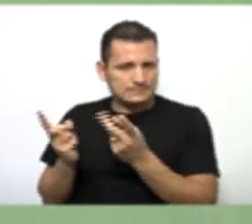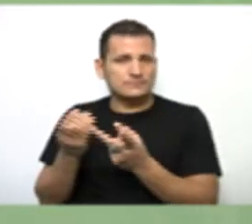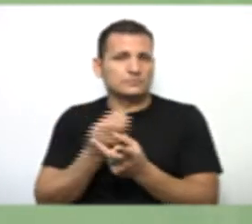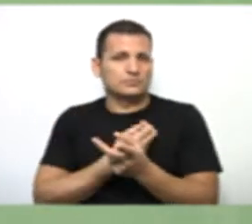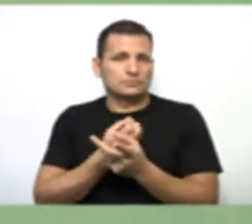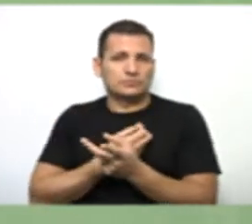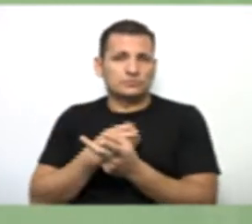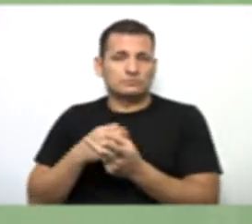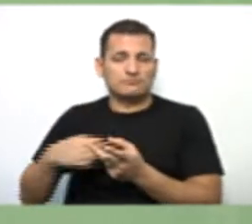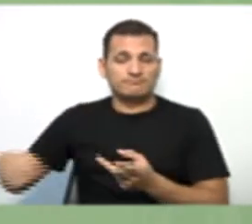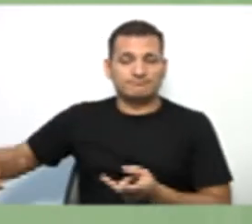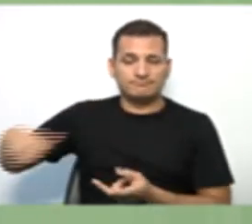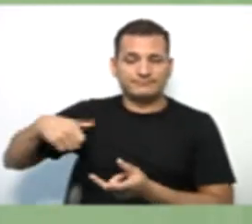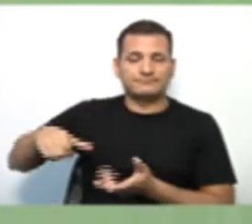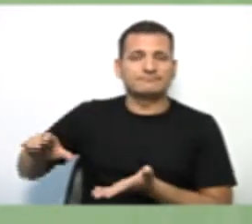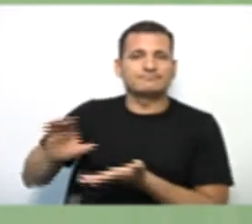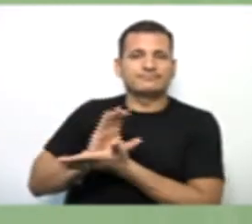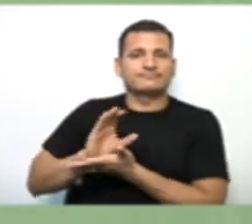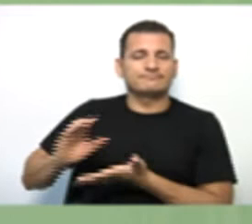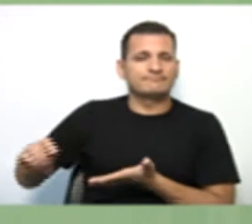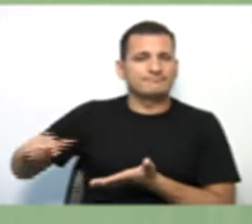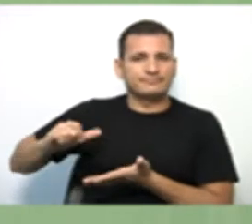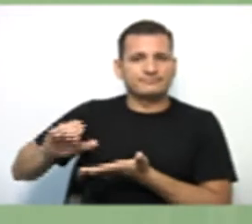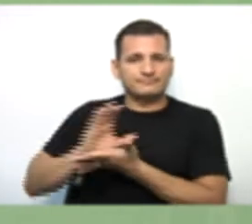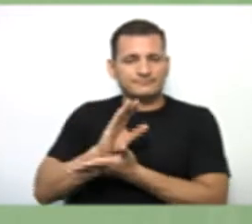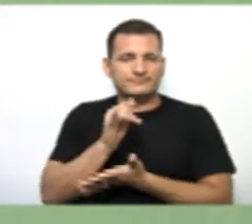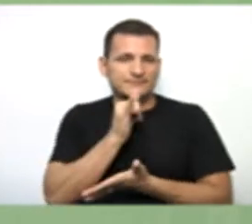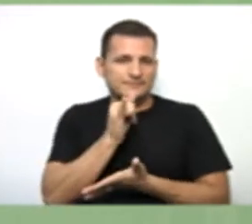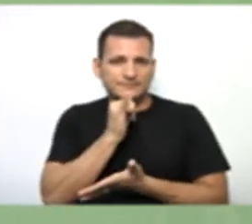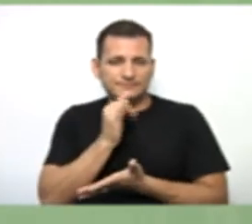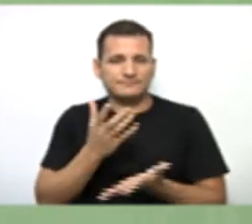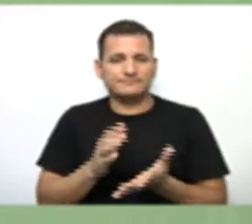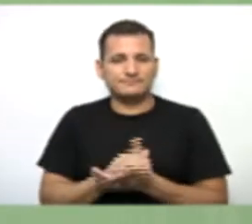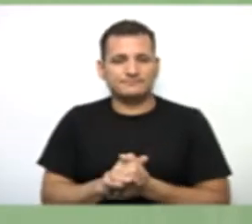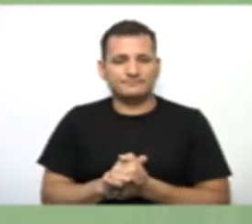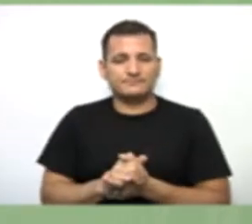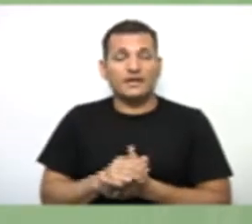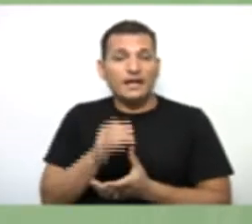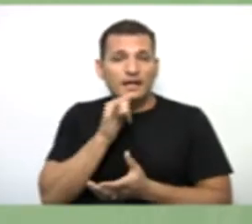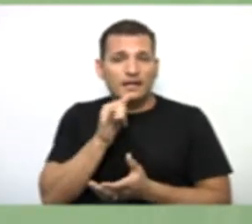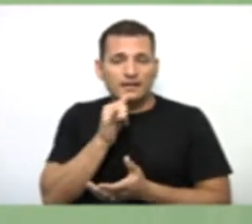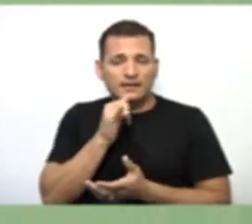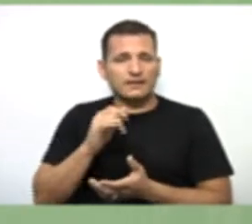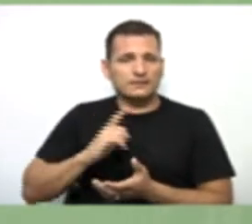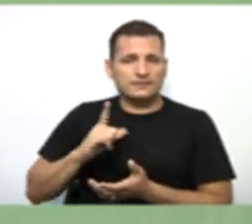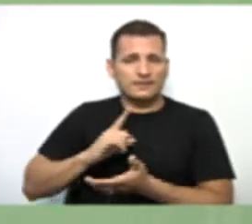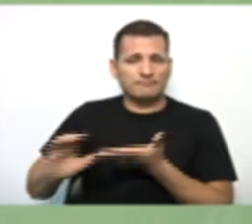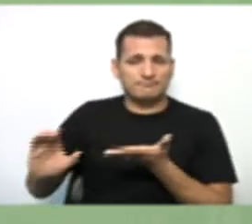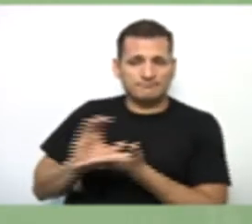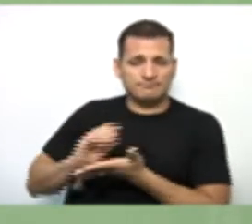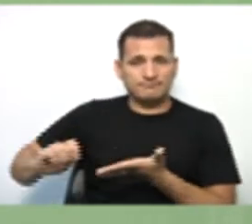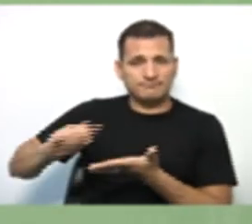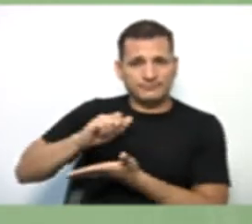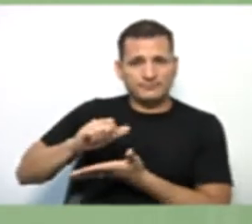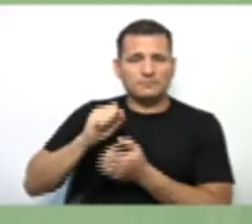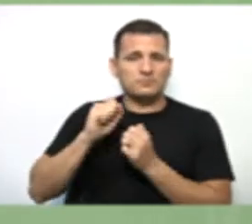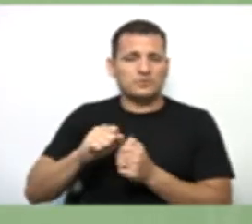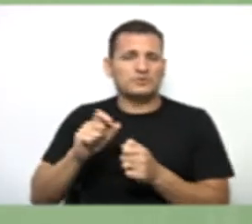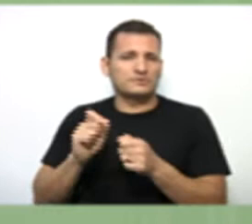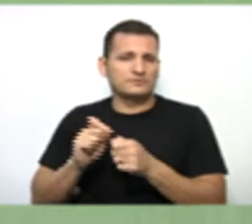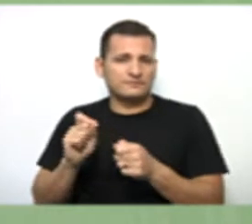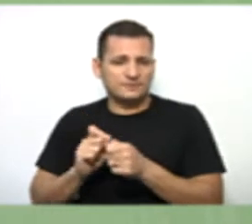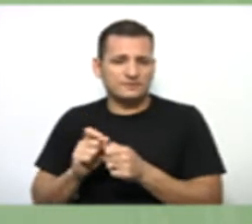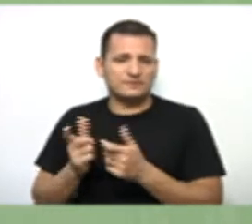para receber uma comissão, por exemplo, não é? Para obter essa recompensa financeira, pode fazer